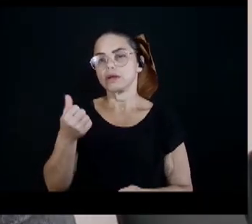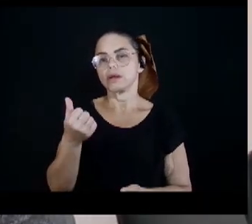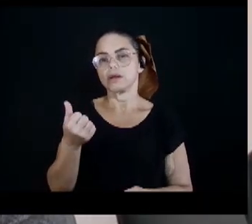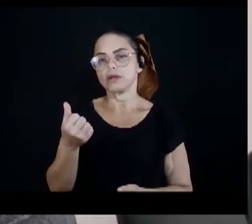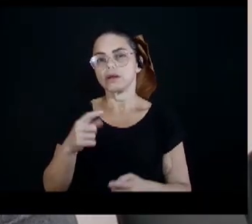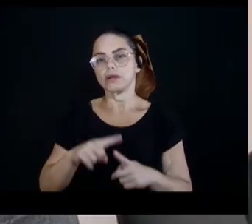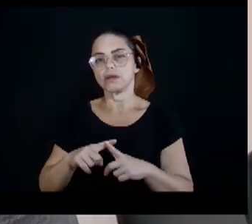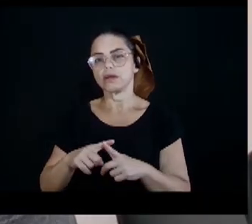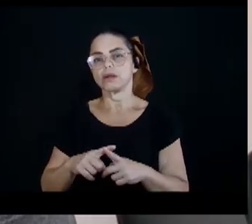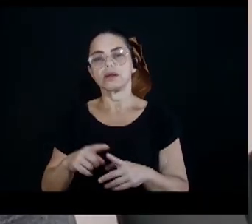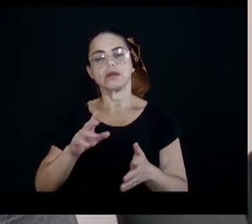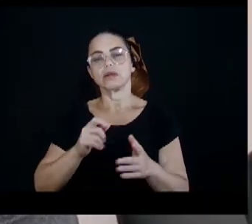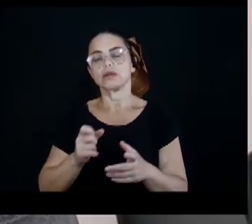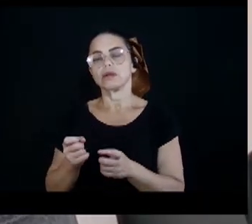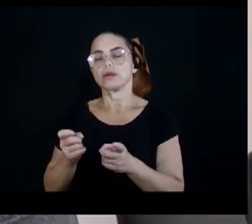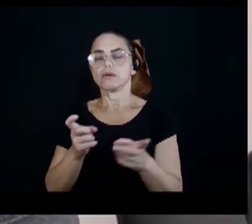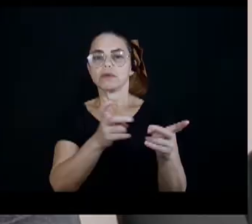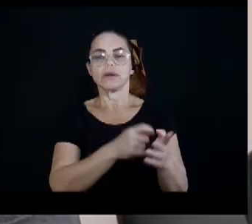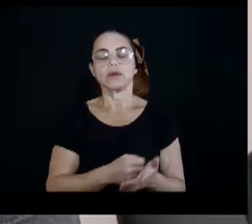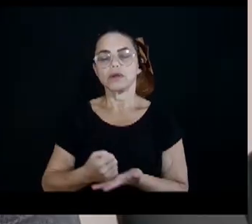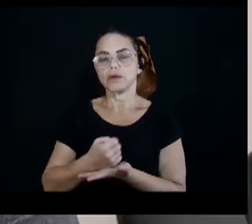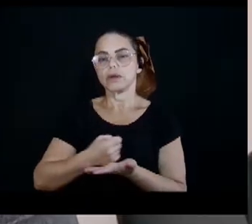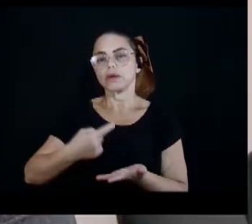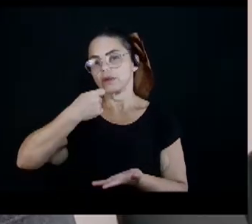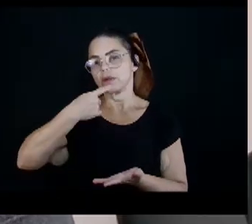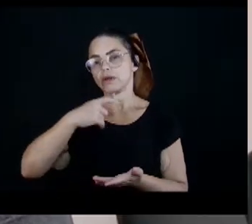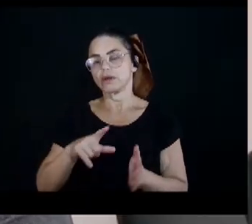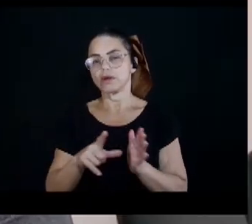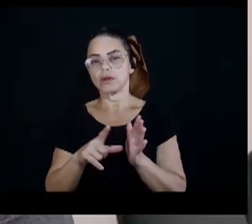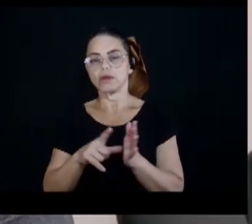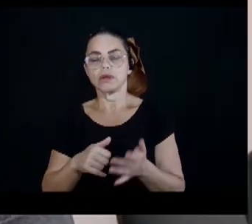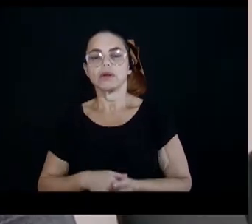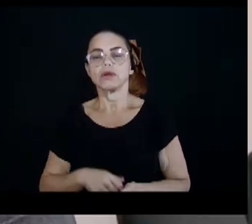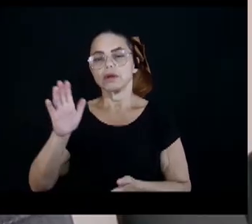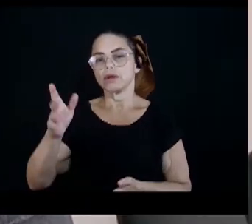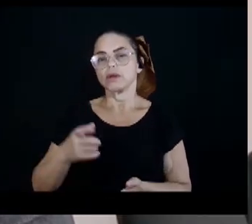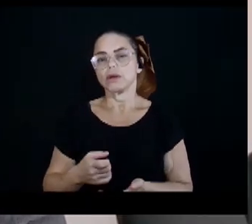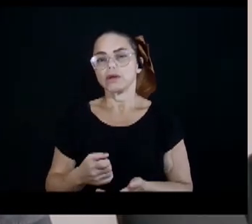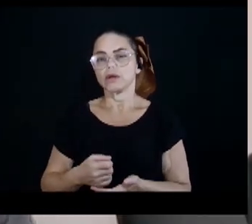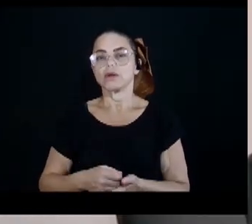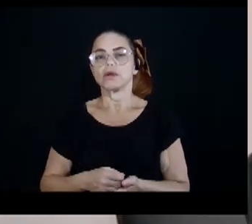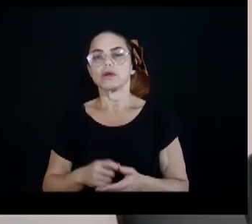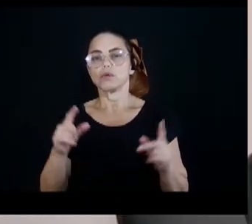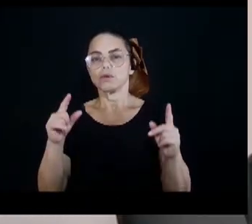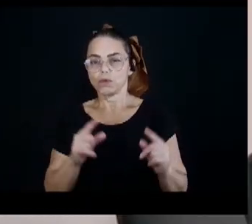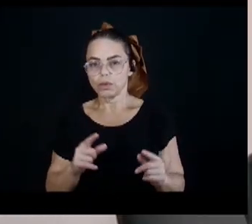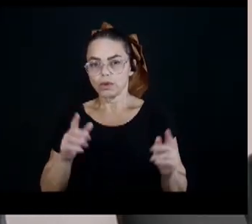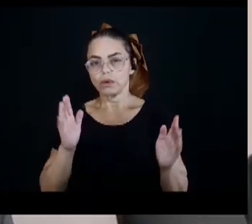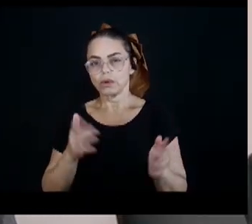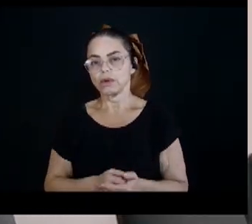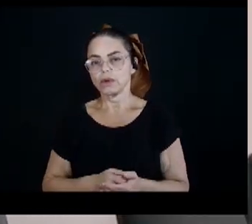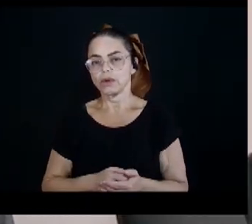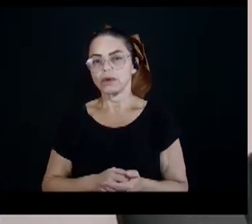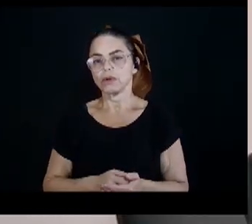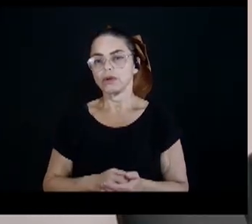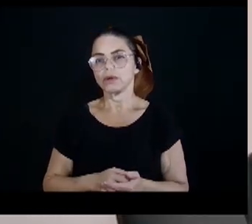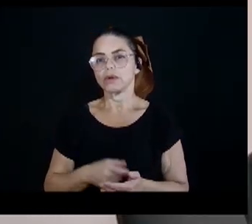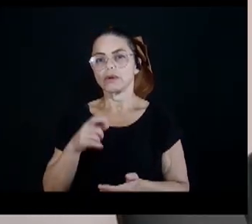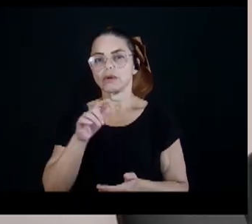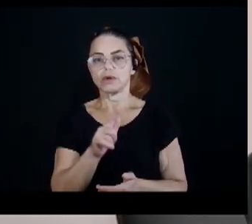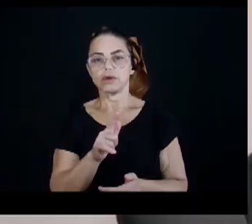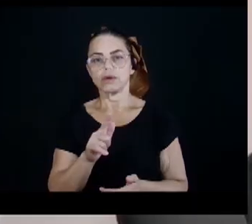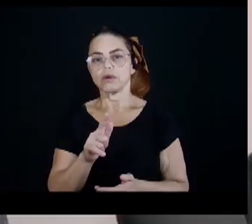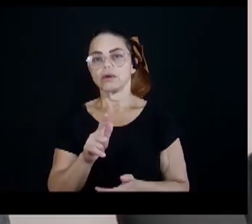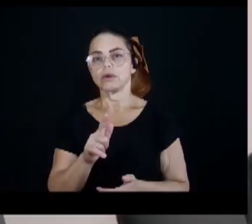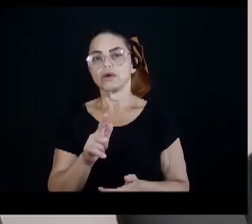for encontrar. Então, assim, o medicamento ele já barateou demais. Quando entrar o genérico, a expectativa é que ele reduza